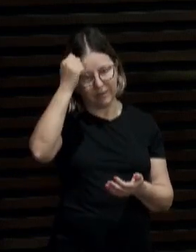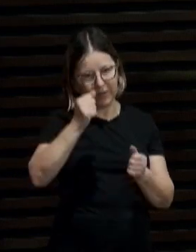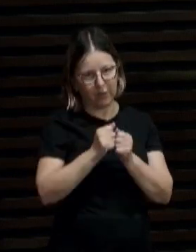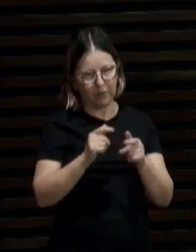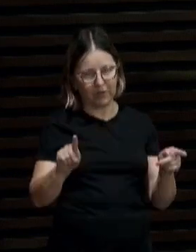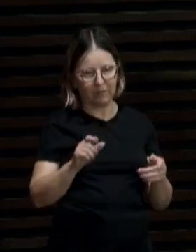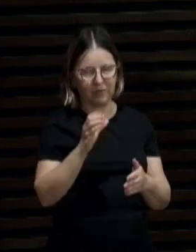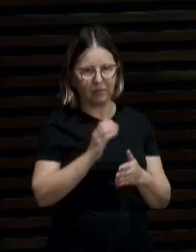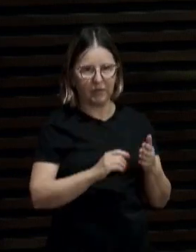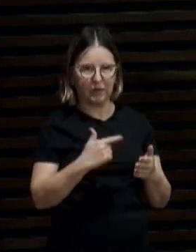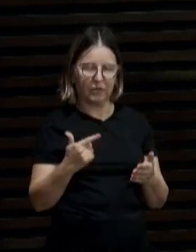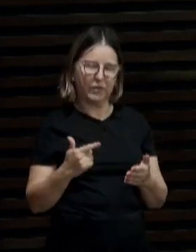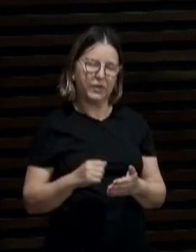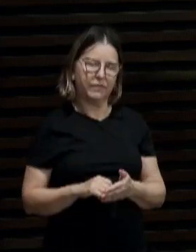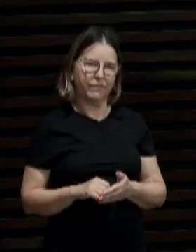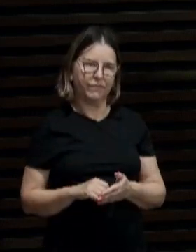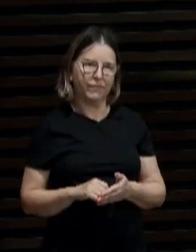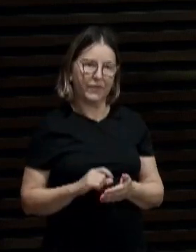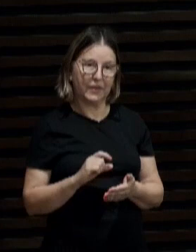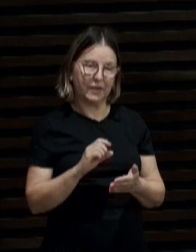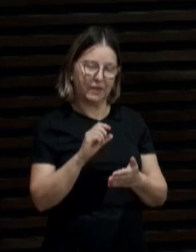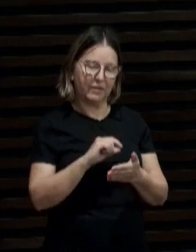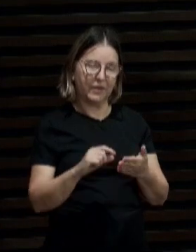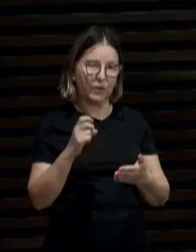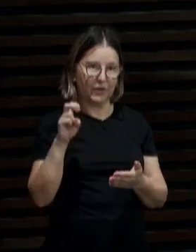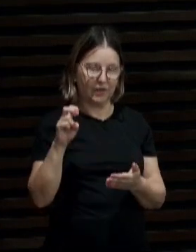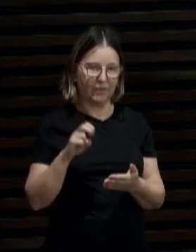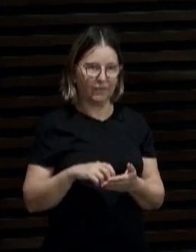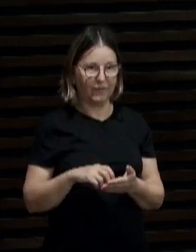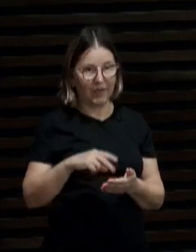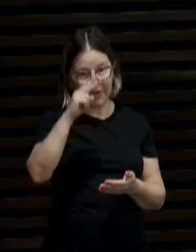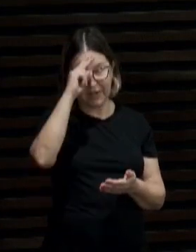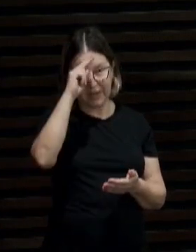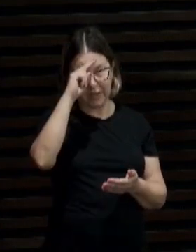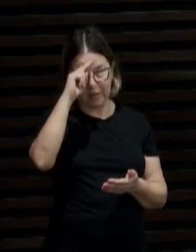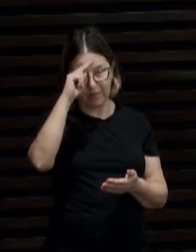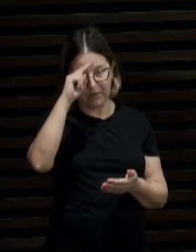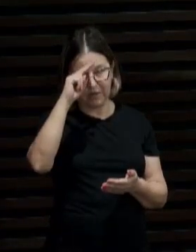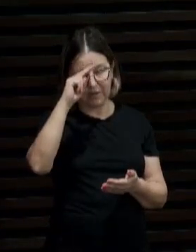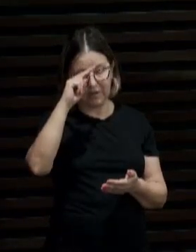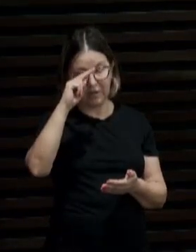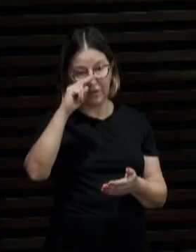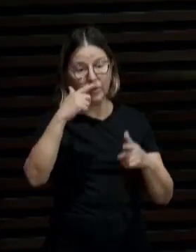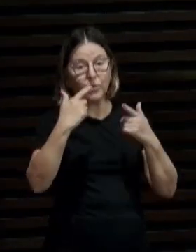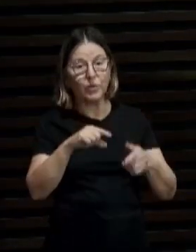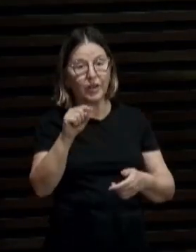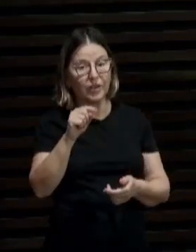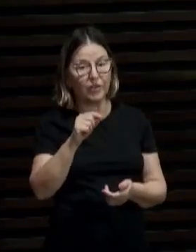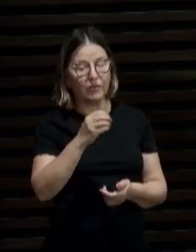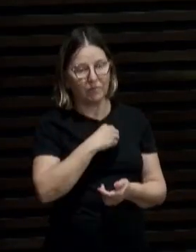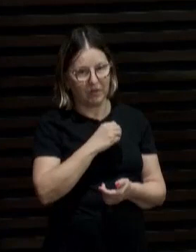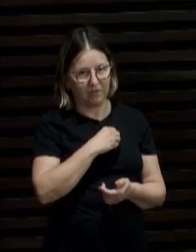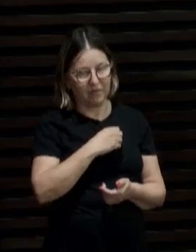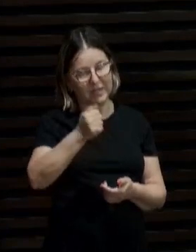A. Lembra-te, pois, de onde caíste e arrepende-te. O Salmo 32, de